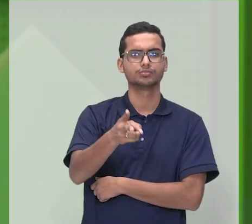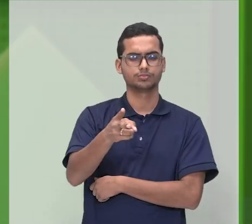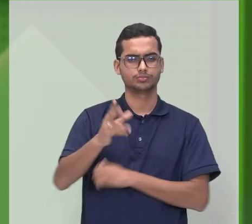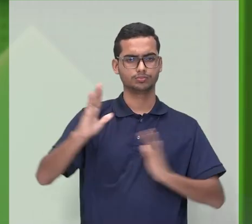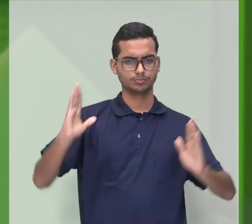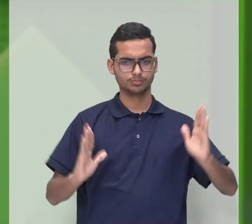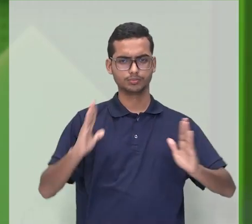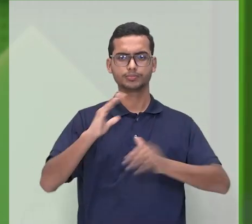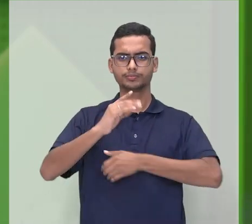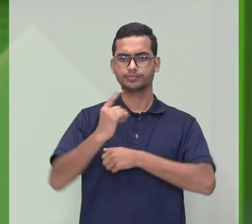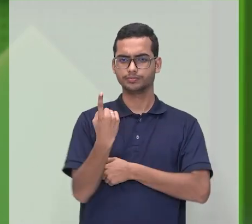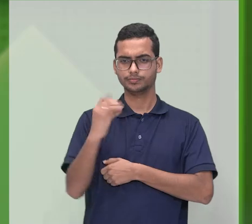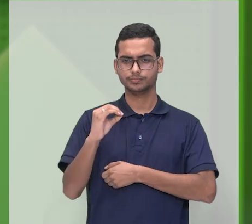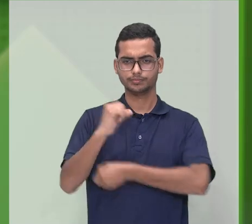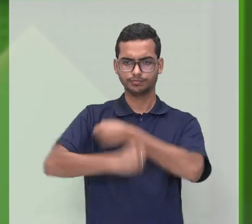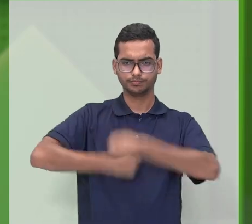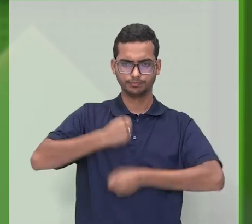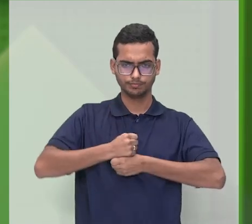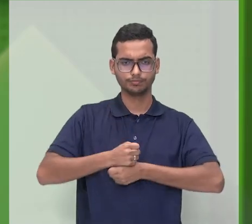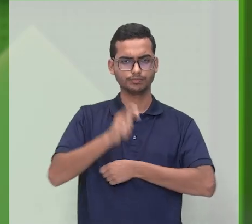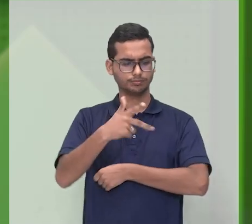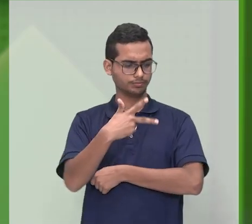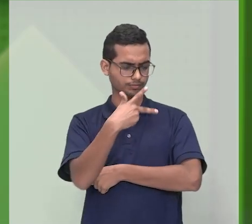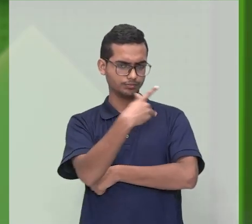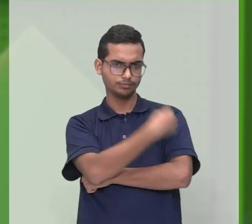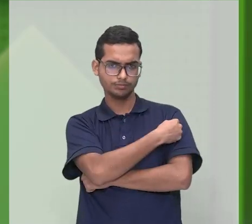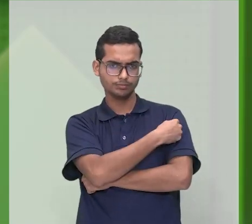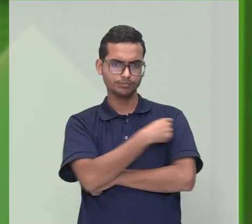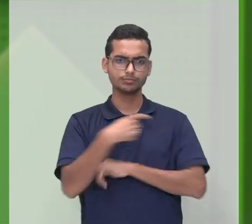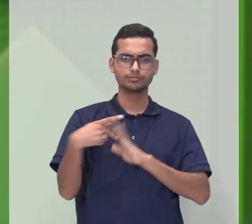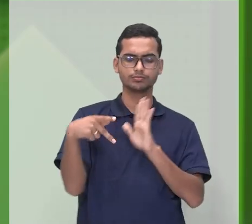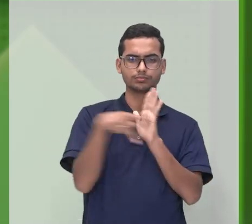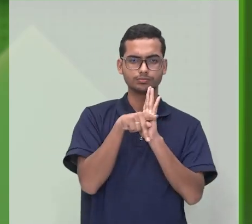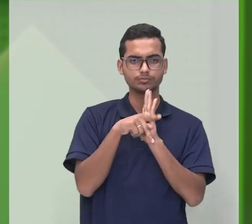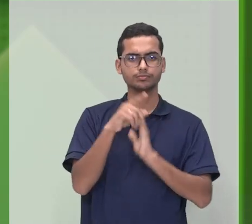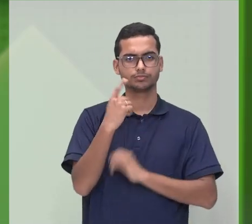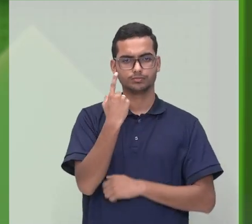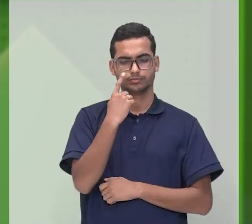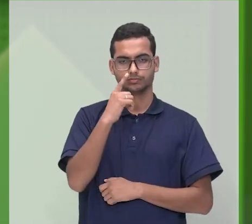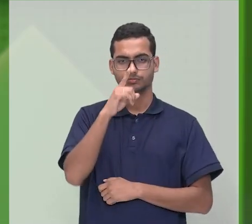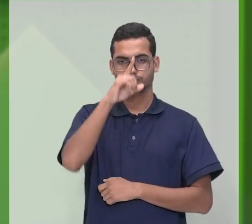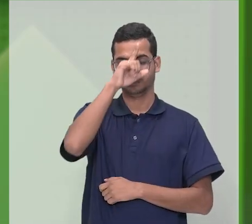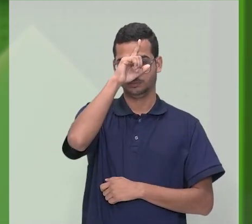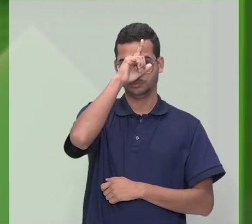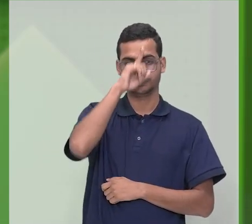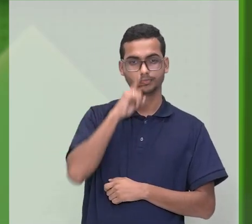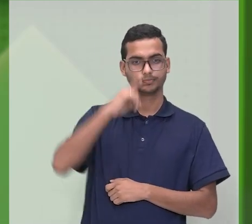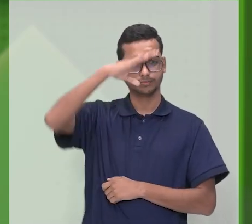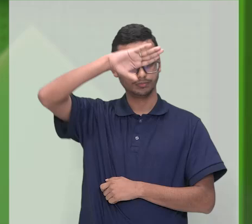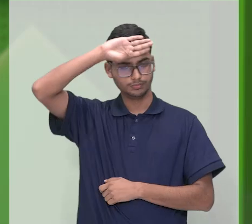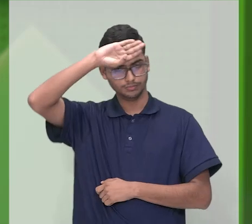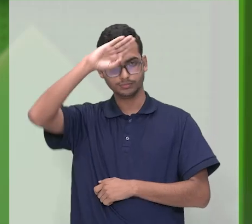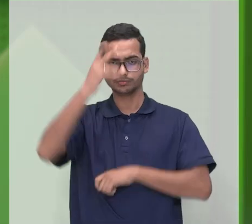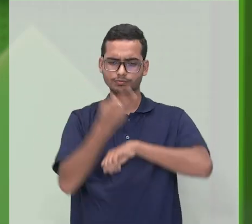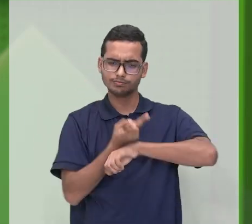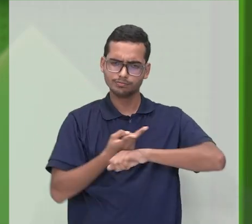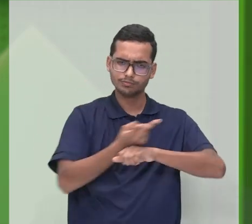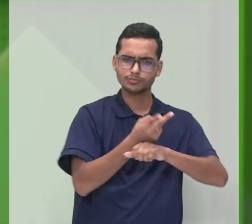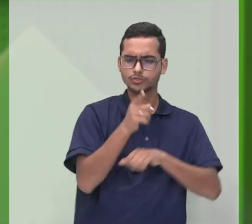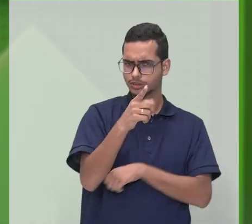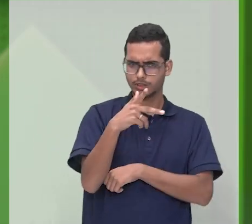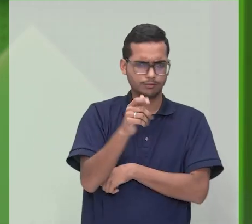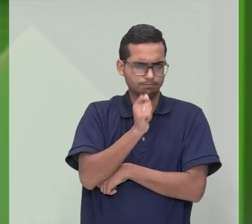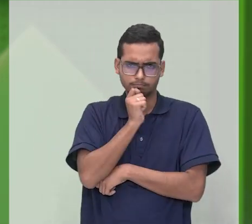período vigente. Você está vacinado contra a febre amarela? Não? Procure uma OBS e se vacine,